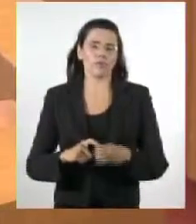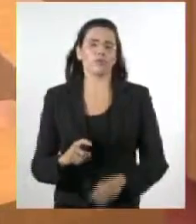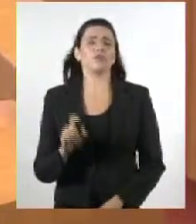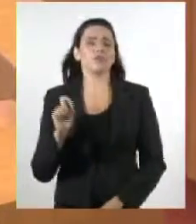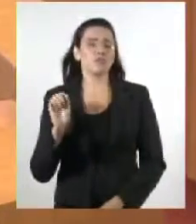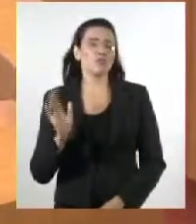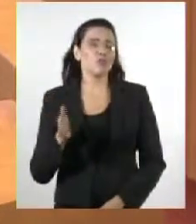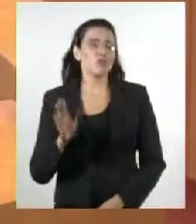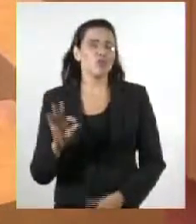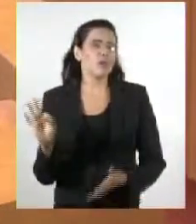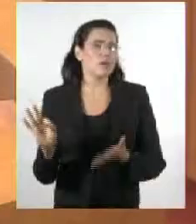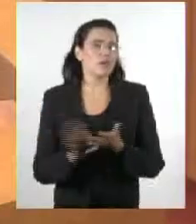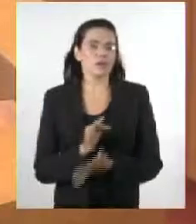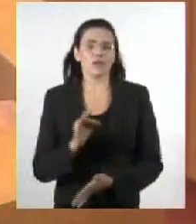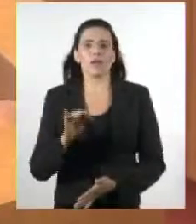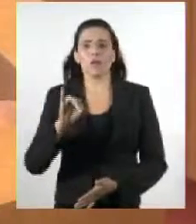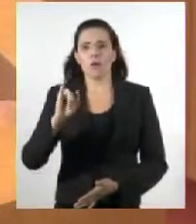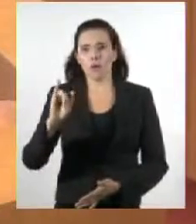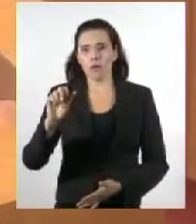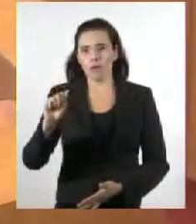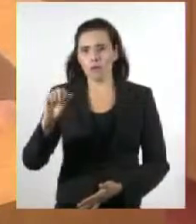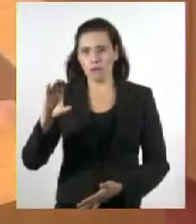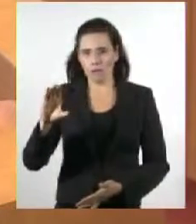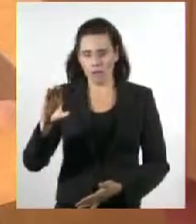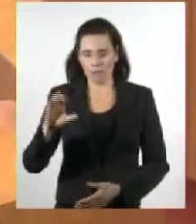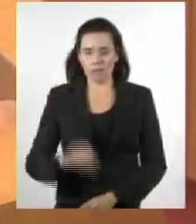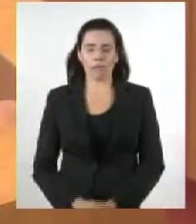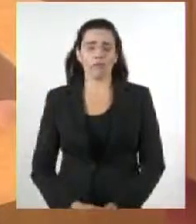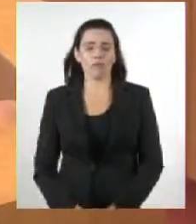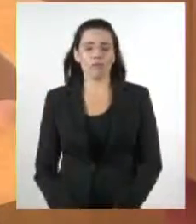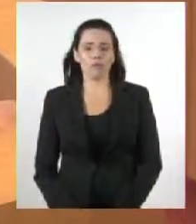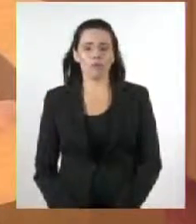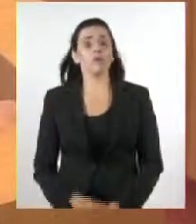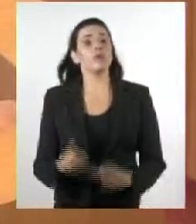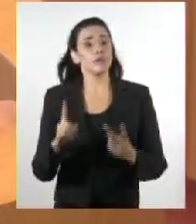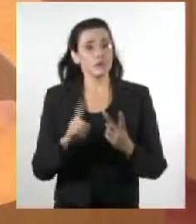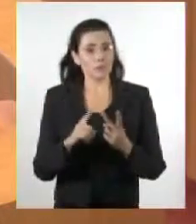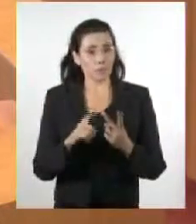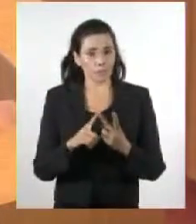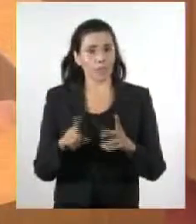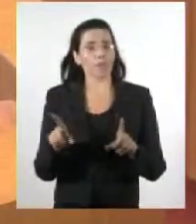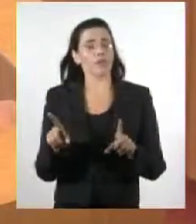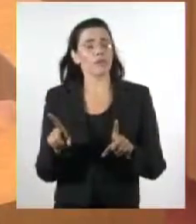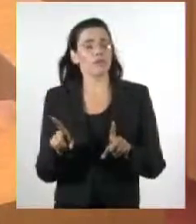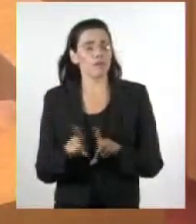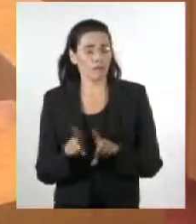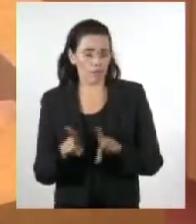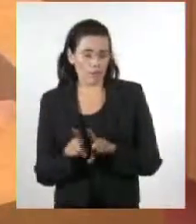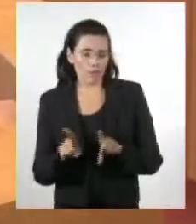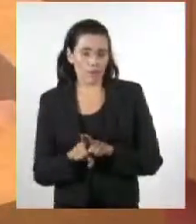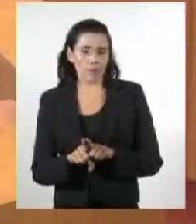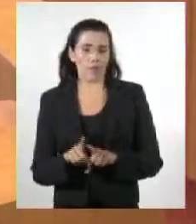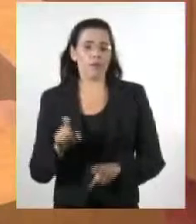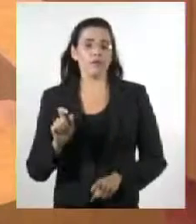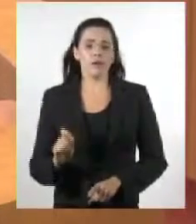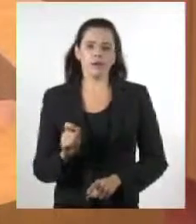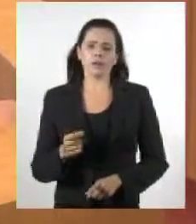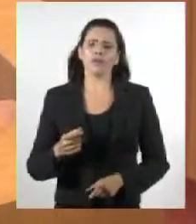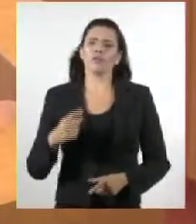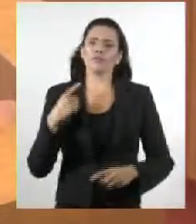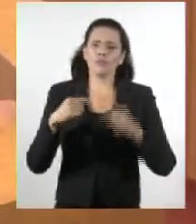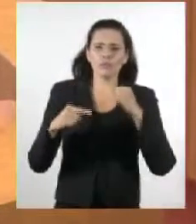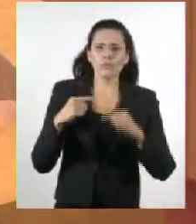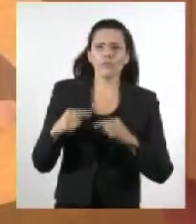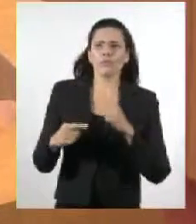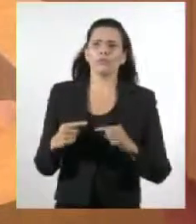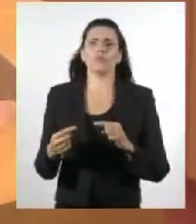Levi Pontes, junto às entidades filantrópicas, ou também que possam, na verdade, promover uma ampla discussão para o